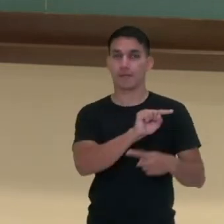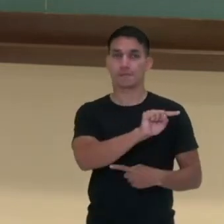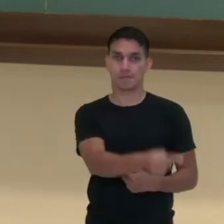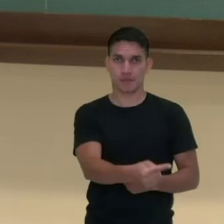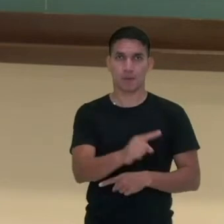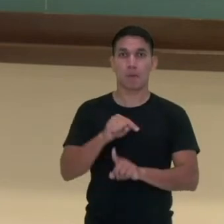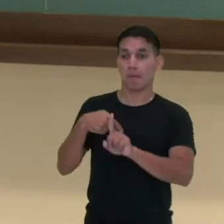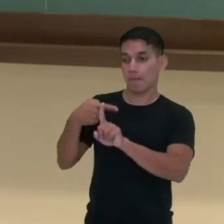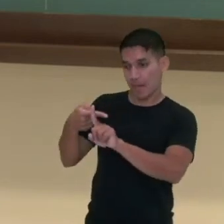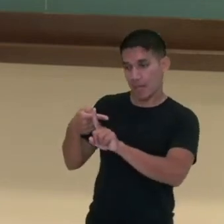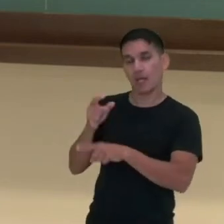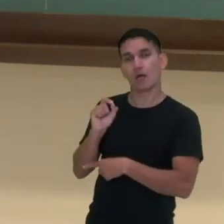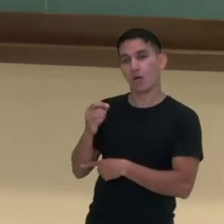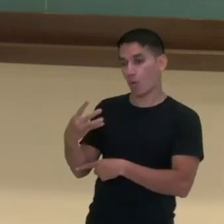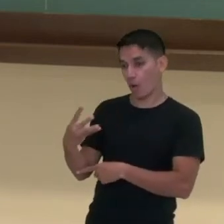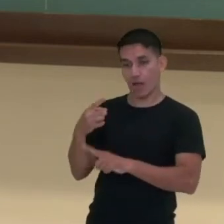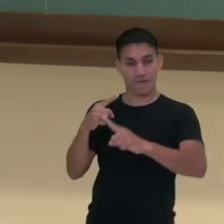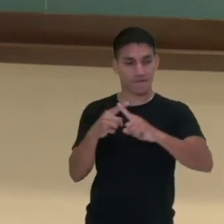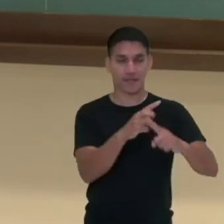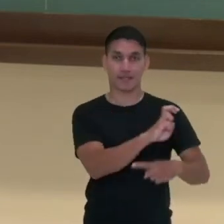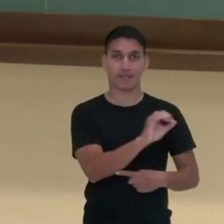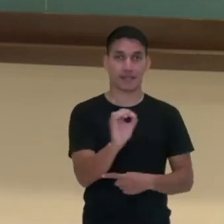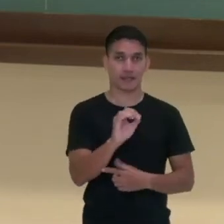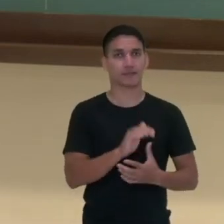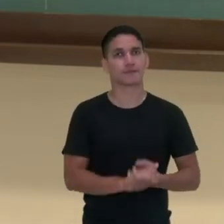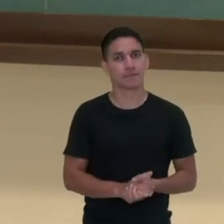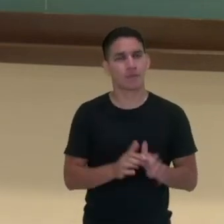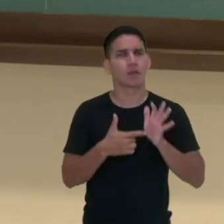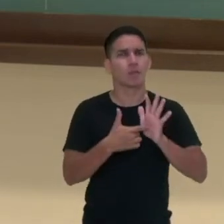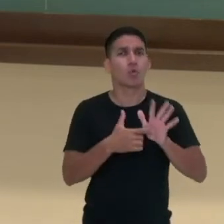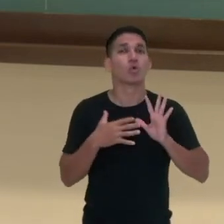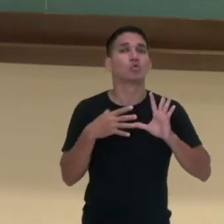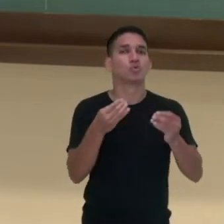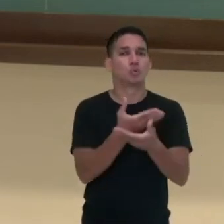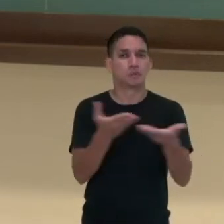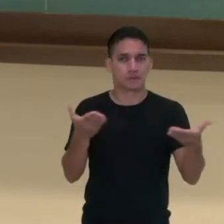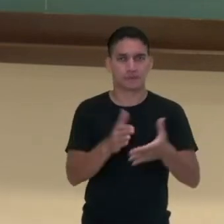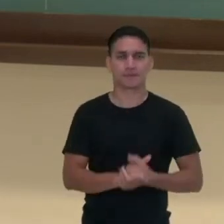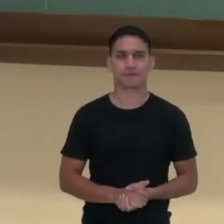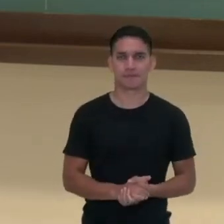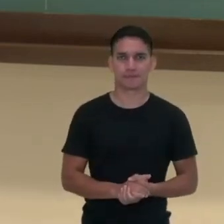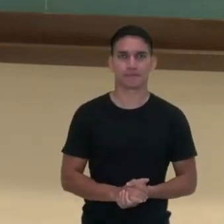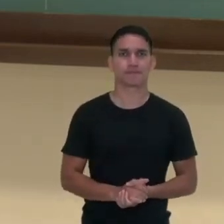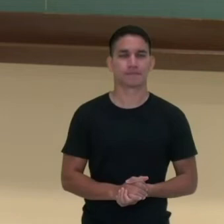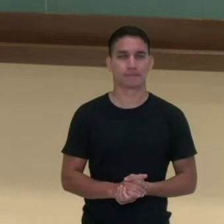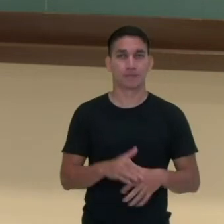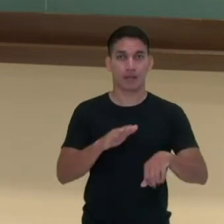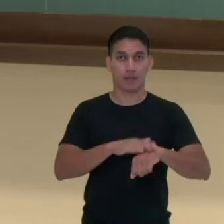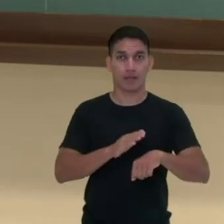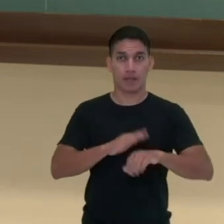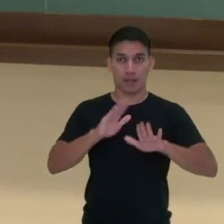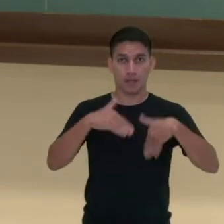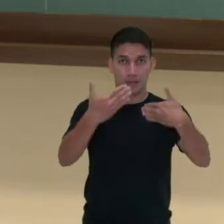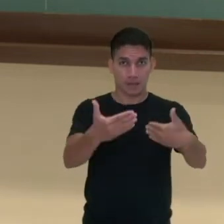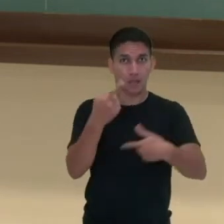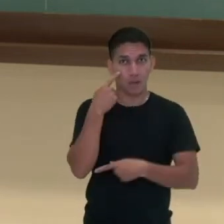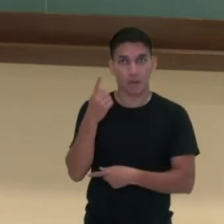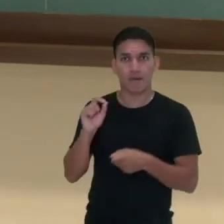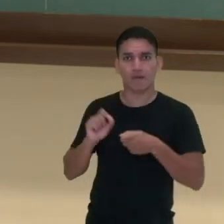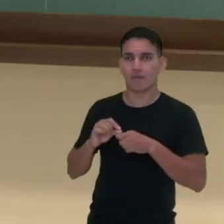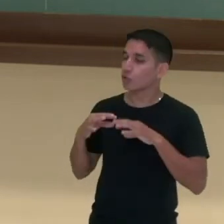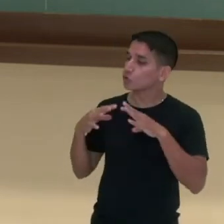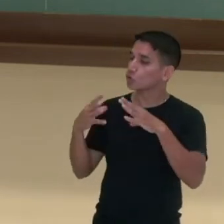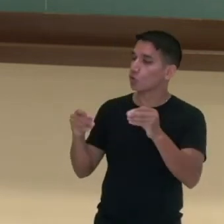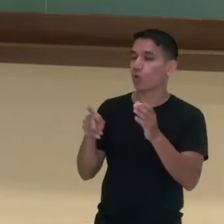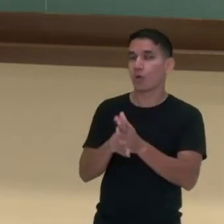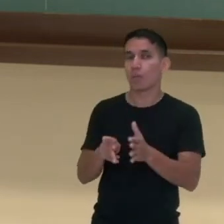1000 mais 4 vezes 500. Ó, demonstrei tudo aqui para vocês. Na sequência, pessoal, ó, vou pegar todos